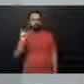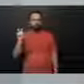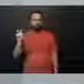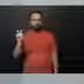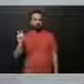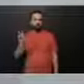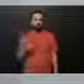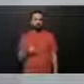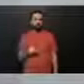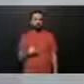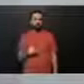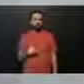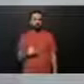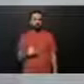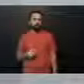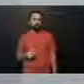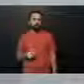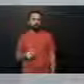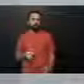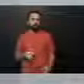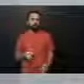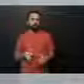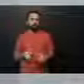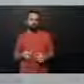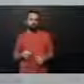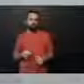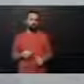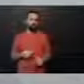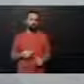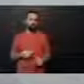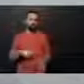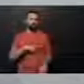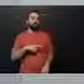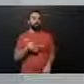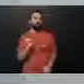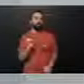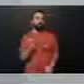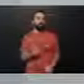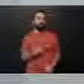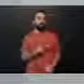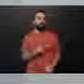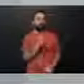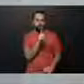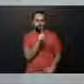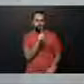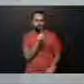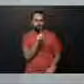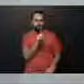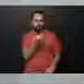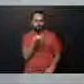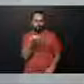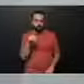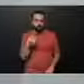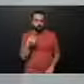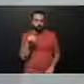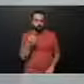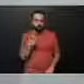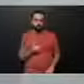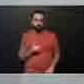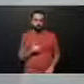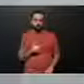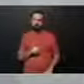1325. Ou seja, é um número que tem a unidade de milhar. Nesse cubão, se eu fosse contar os